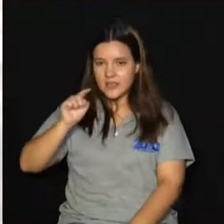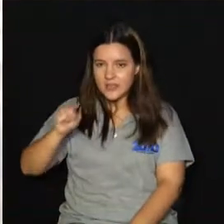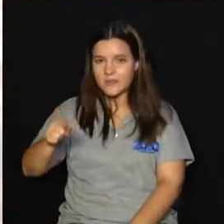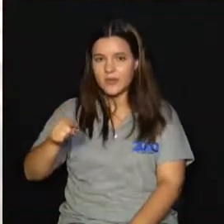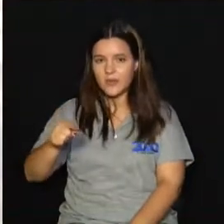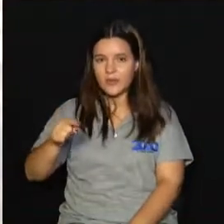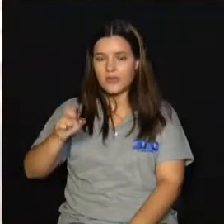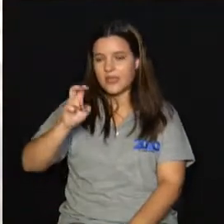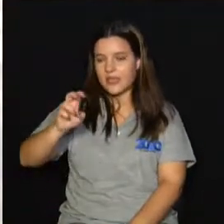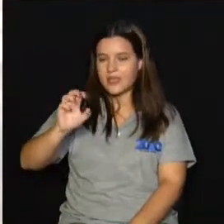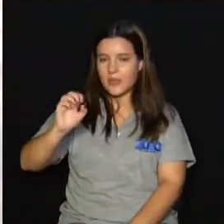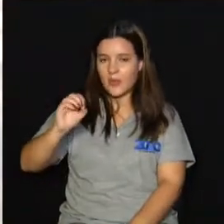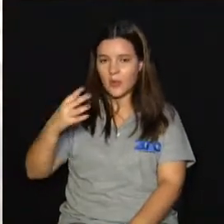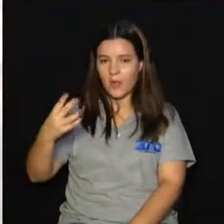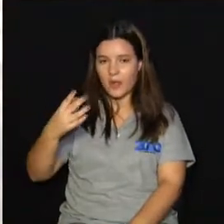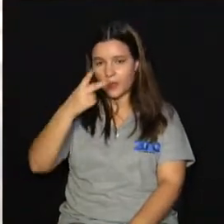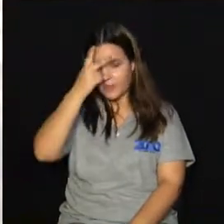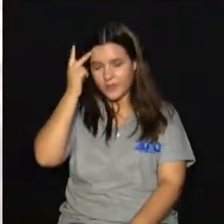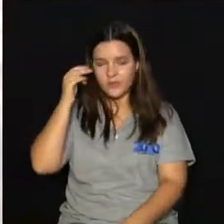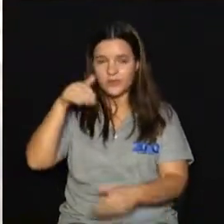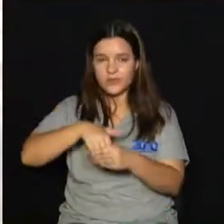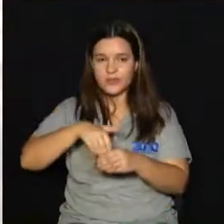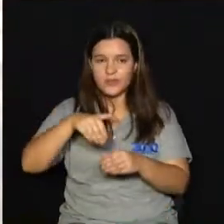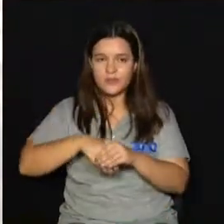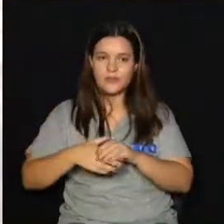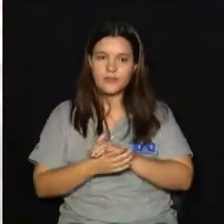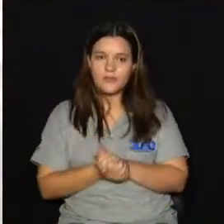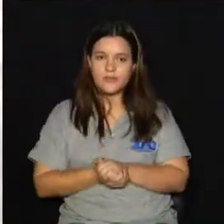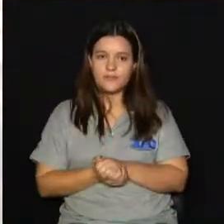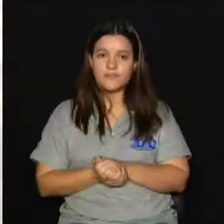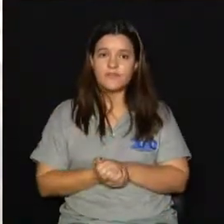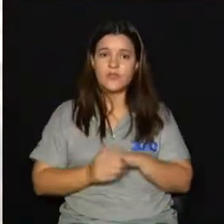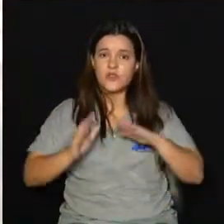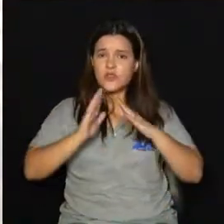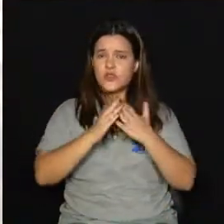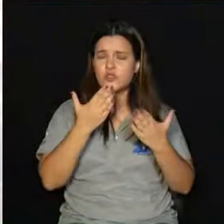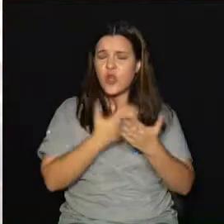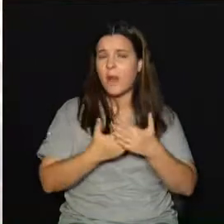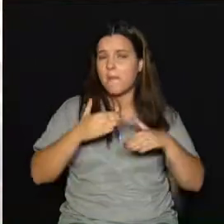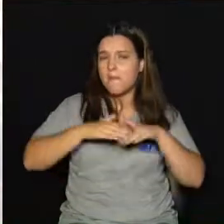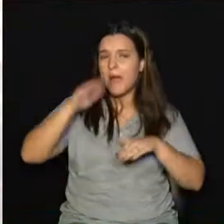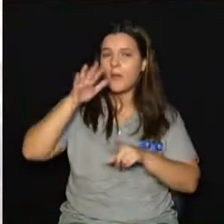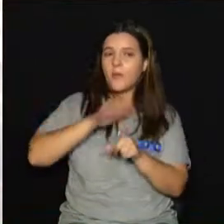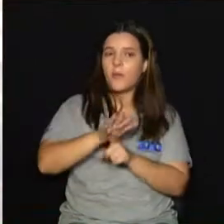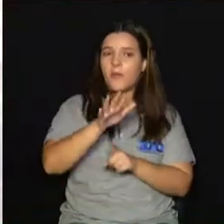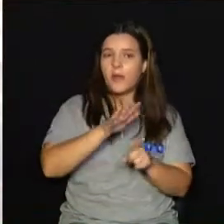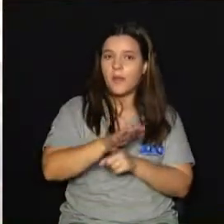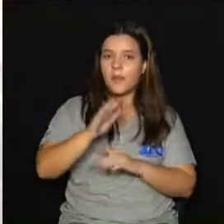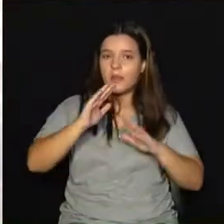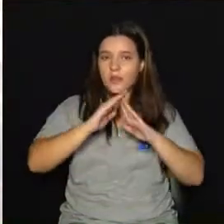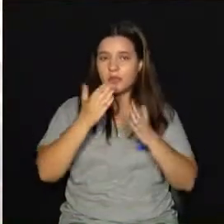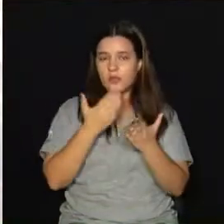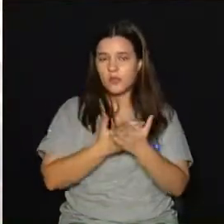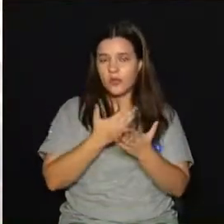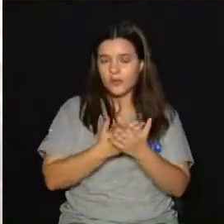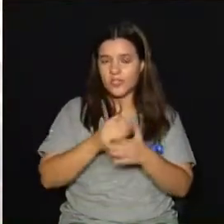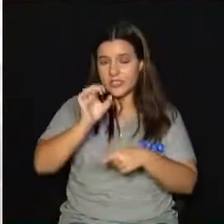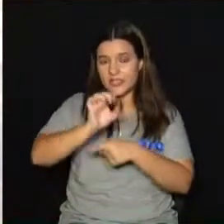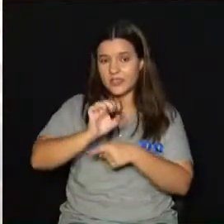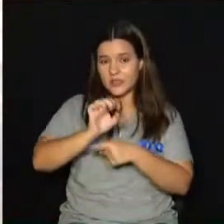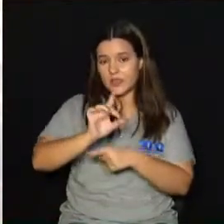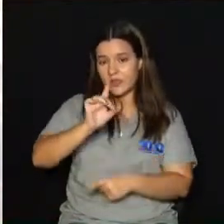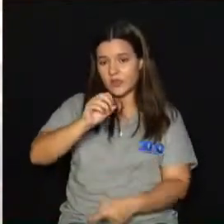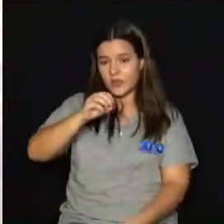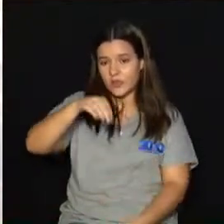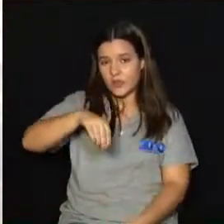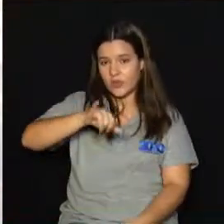115.504 eleitores. A maior escola dessa zona eleitoral é a Dom João Nery, a Escola Estadual Dom João Nery, que fica